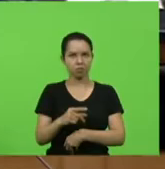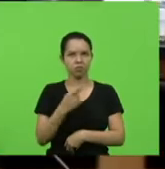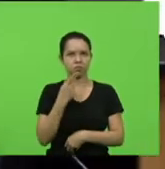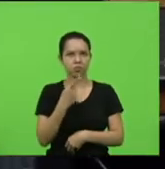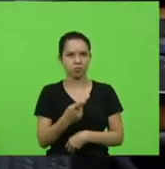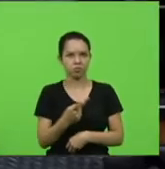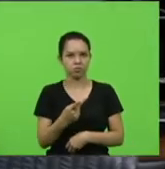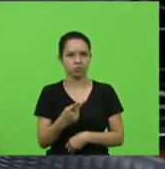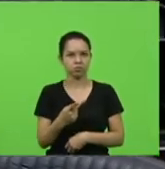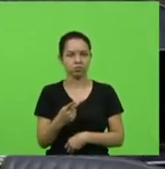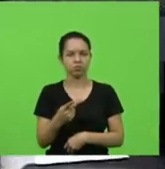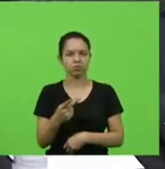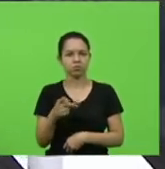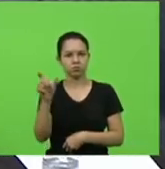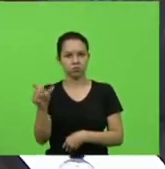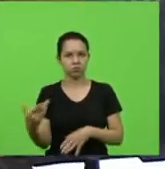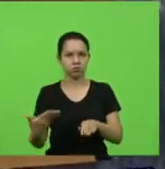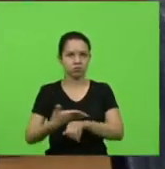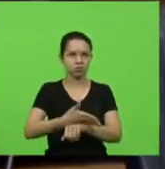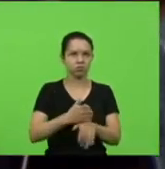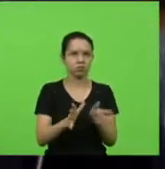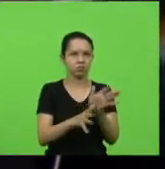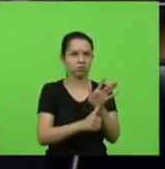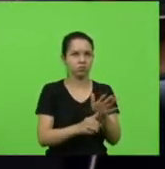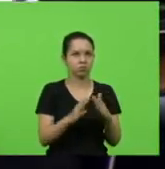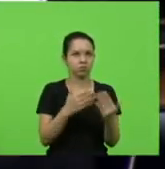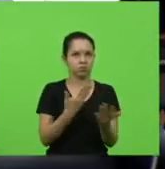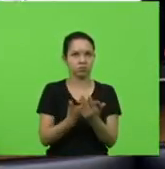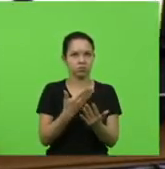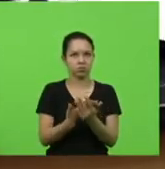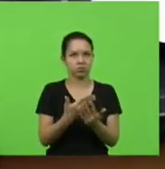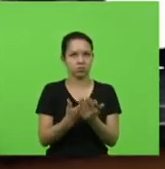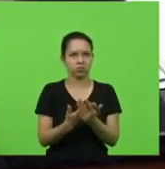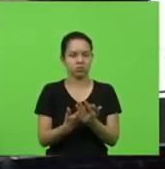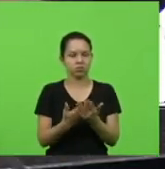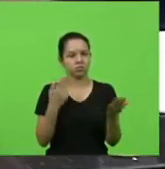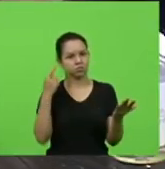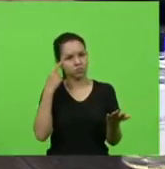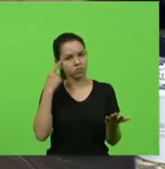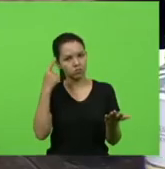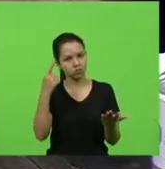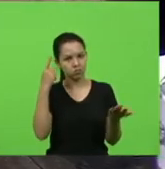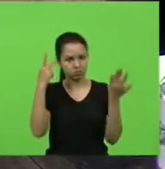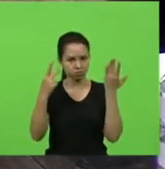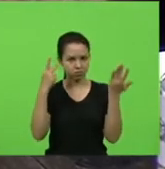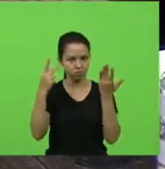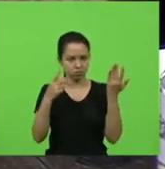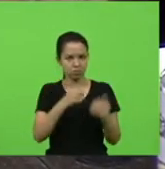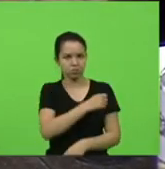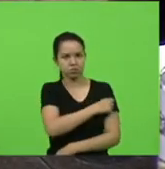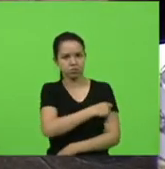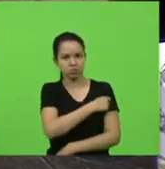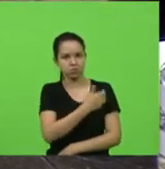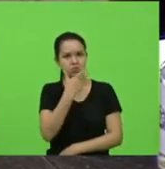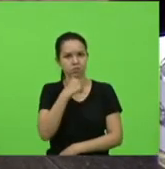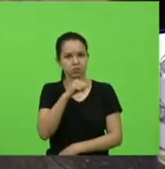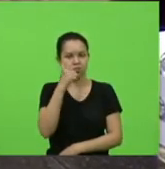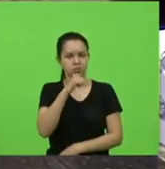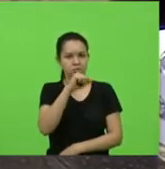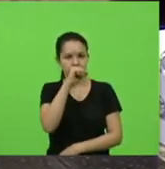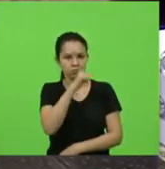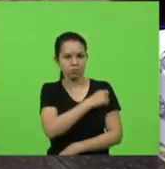alguém assaltou uma escola. Tu imagina o psicológico dos alunos, dos pais dos alunos,